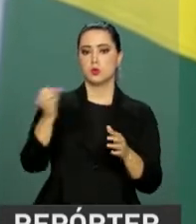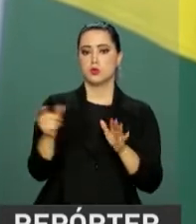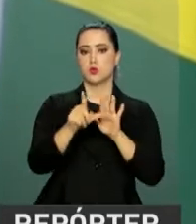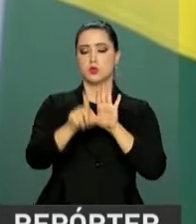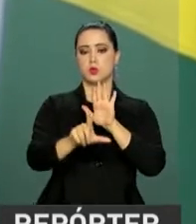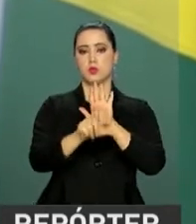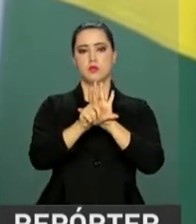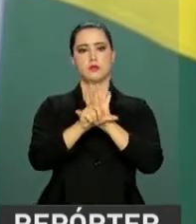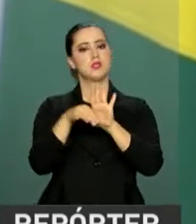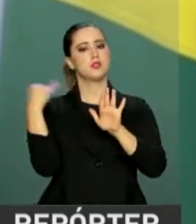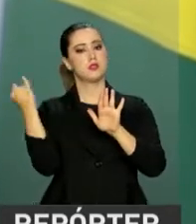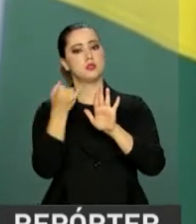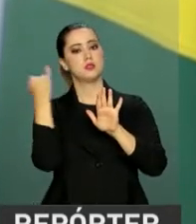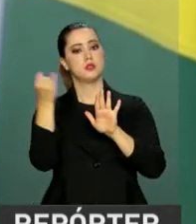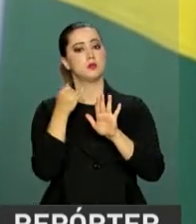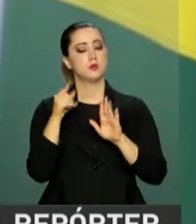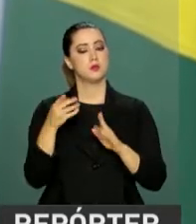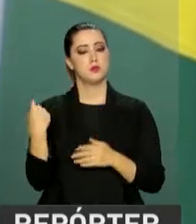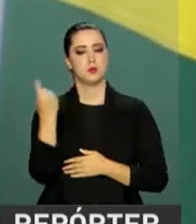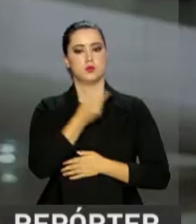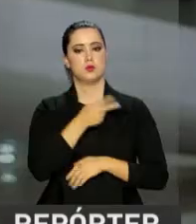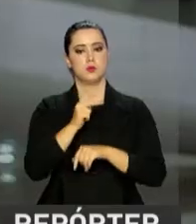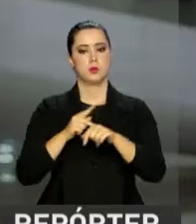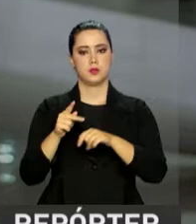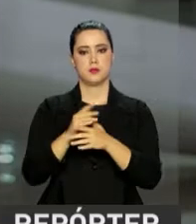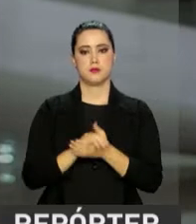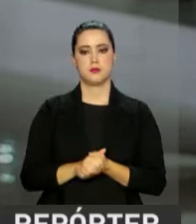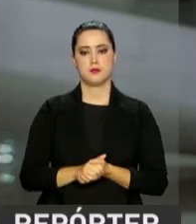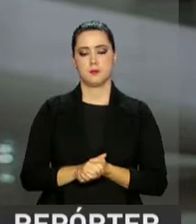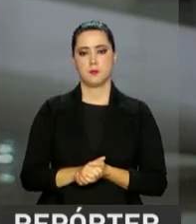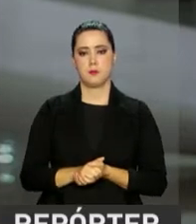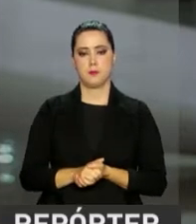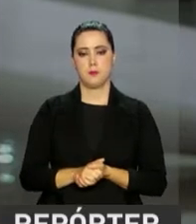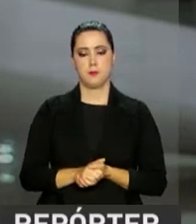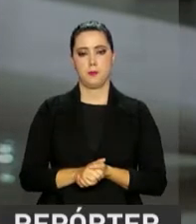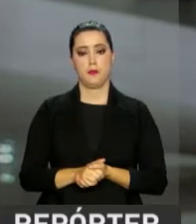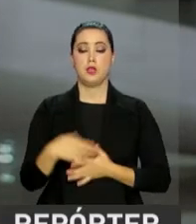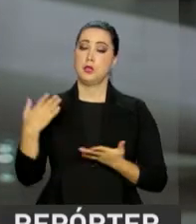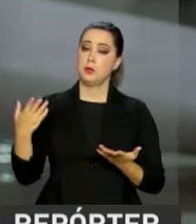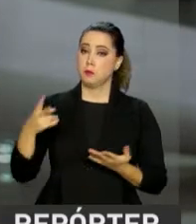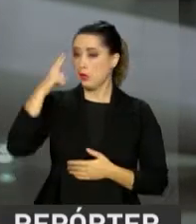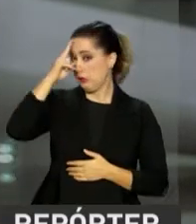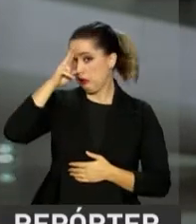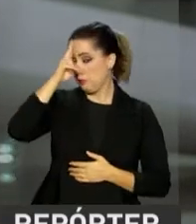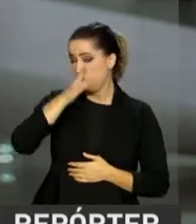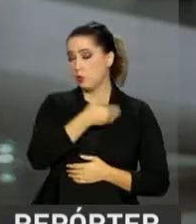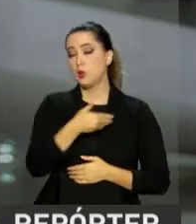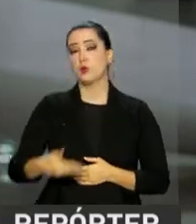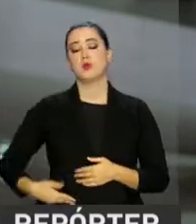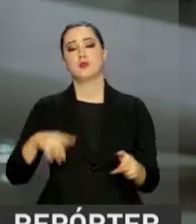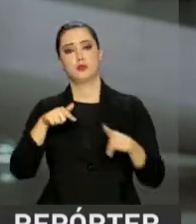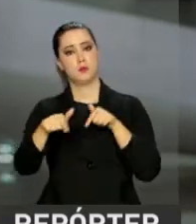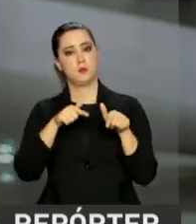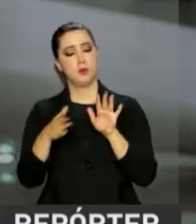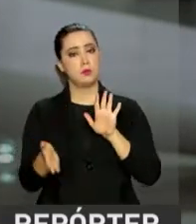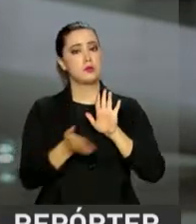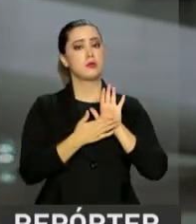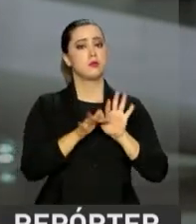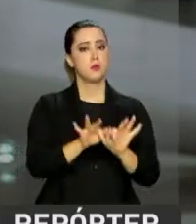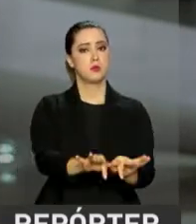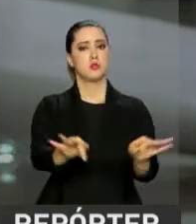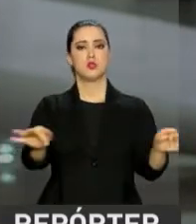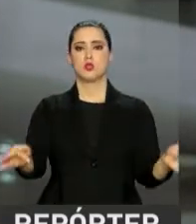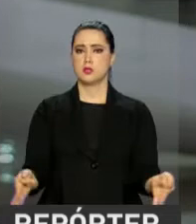importantes para o nosso país lembrando que o governo trabalha nessa proposta de simplificação